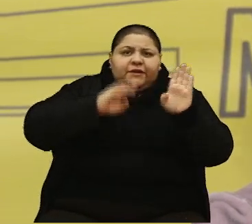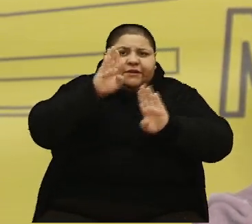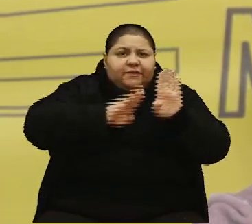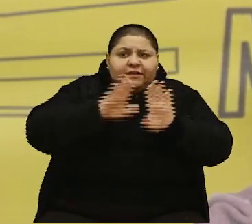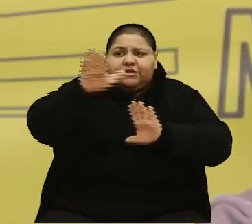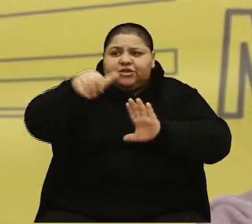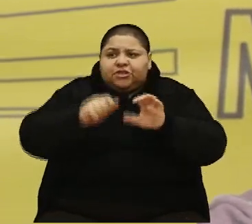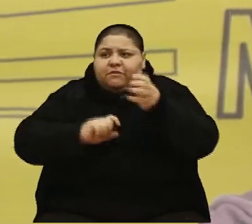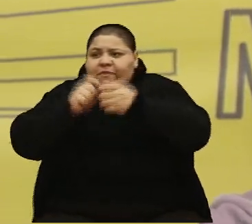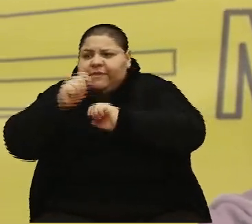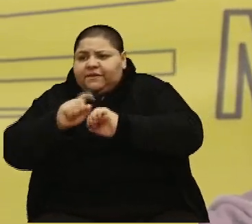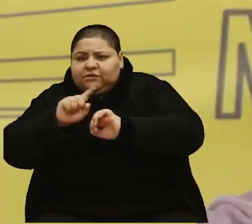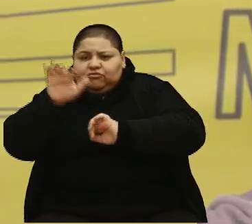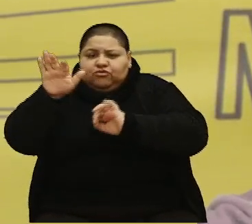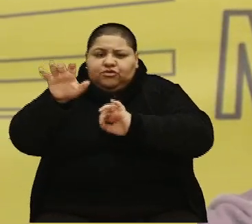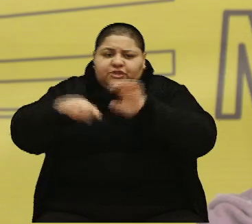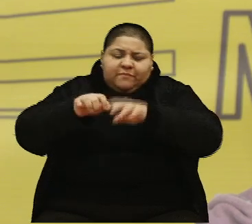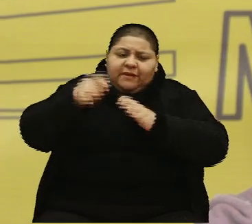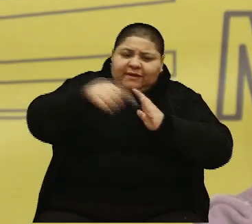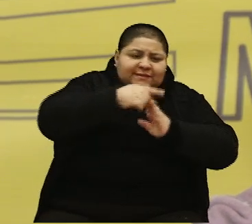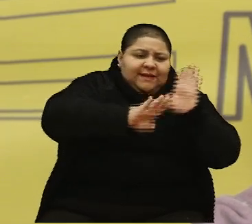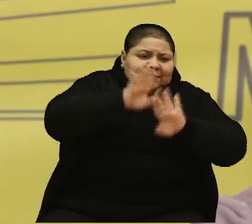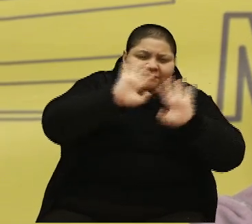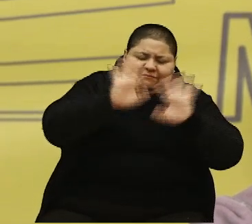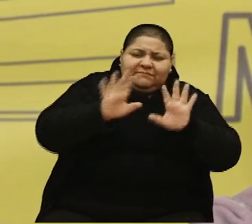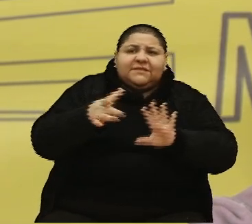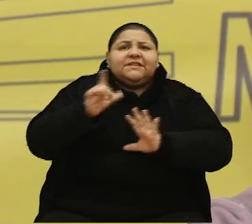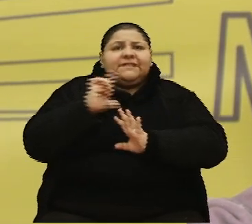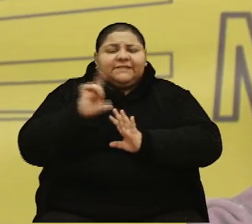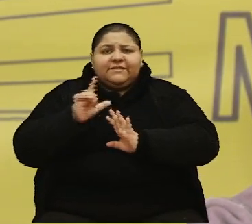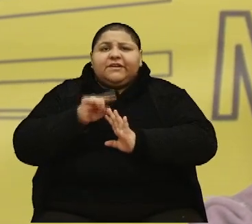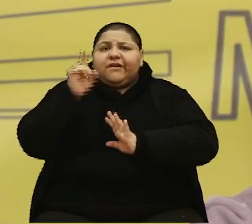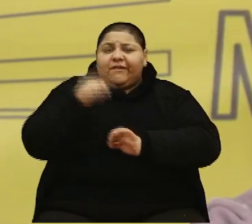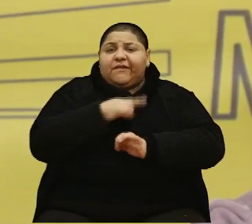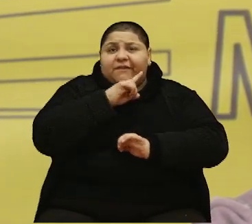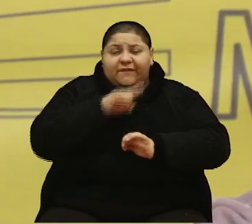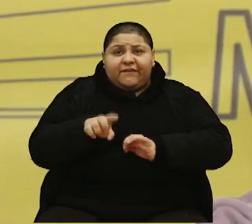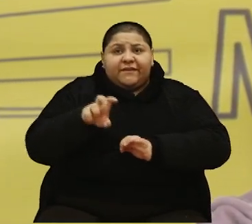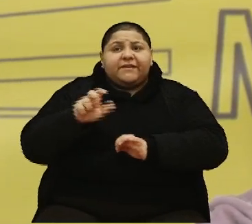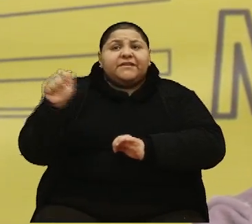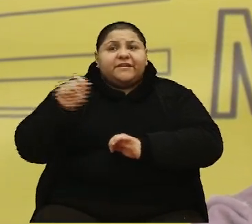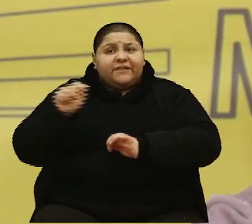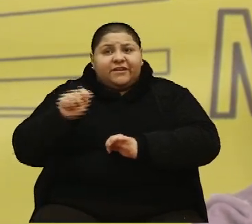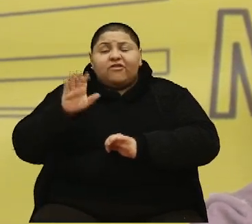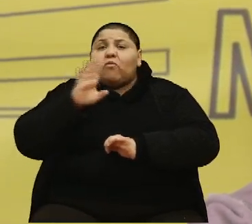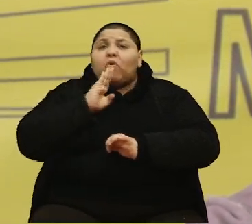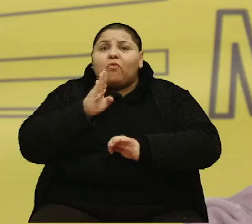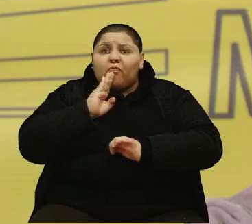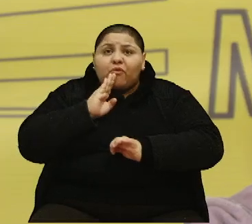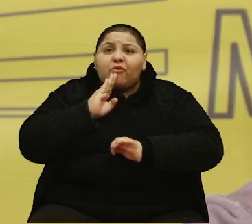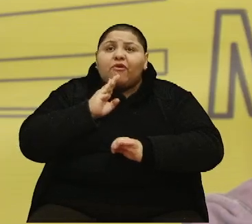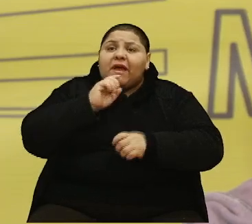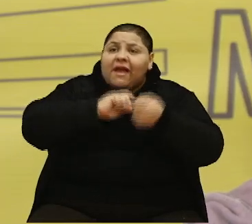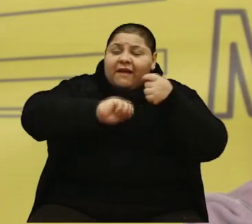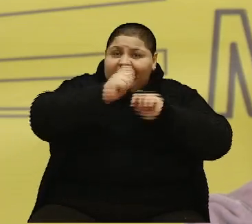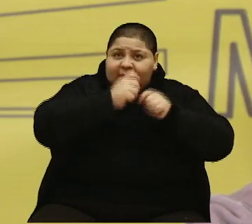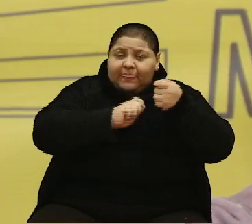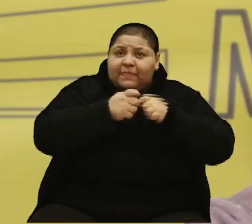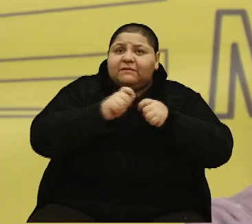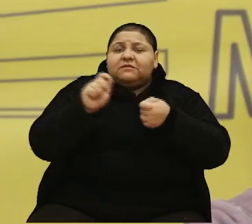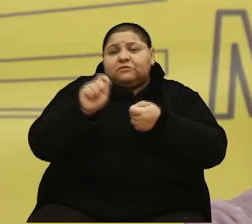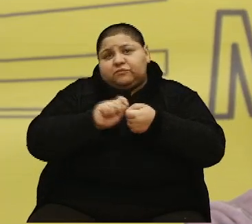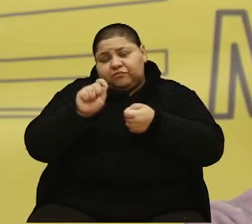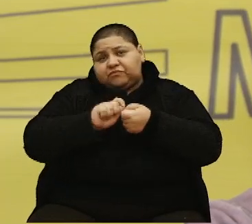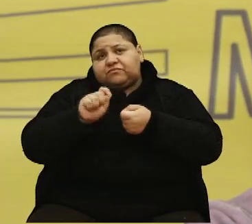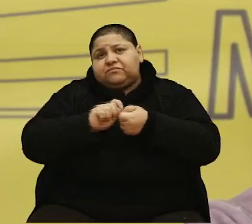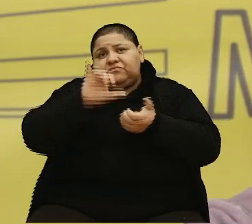chama a empresa, não chama a empresa, cancela a licitação, a gente teve a suspensão, que era dia 5 de agosto, para a gente conhecer a empresa que faria,